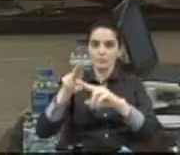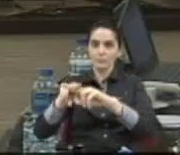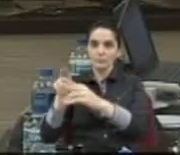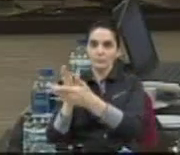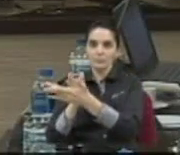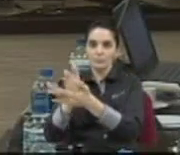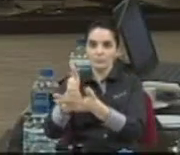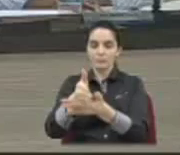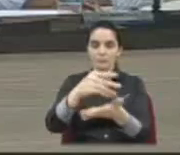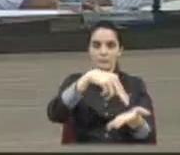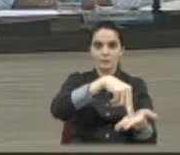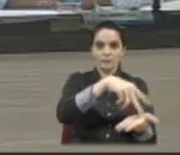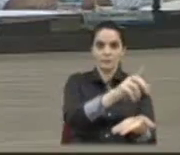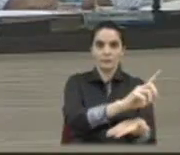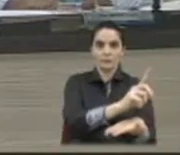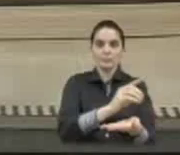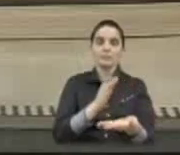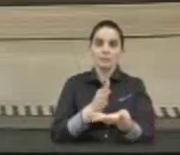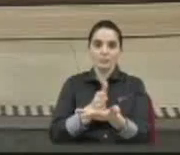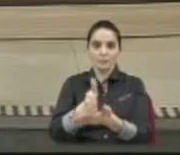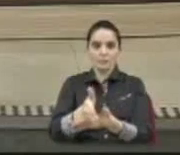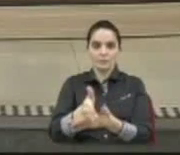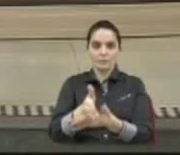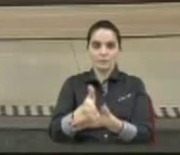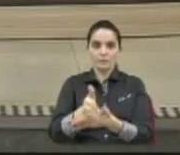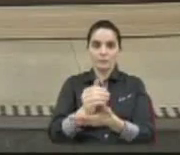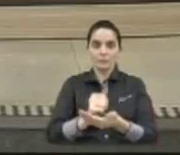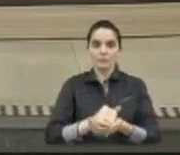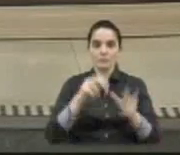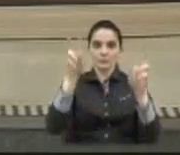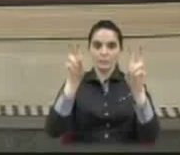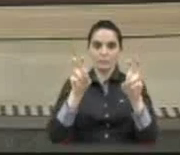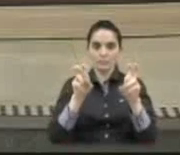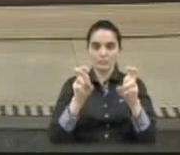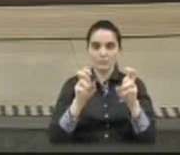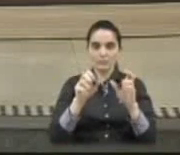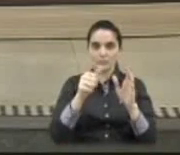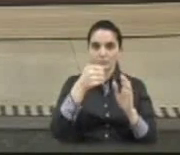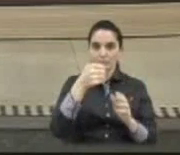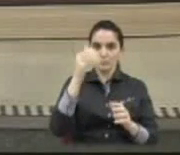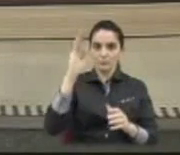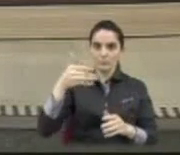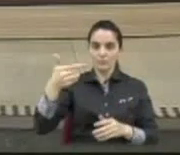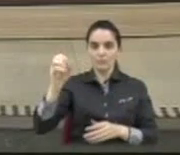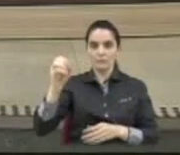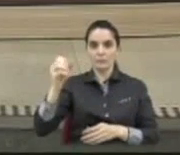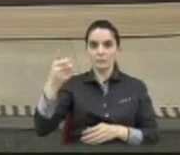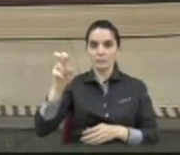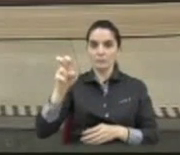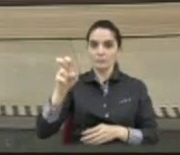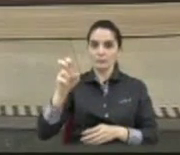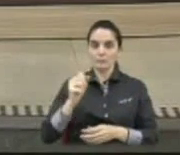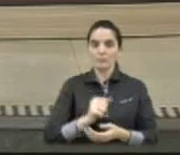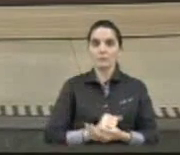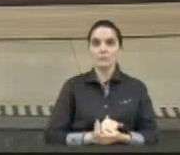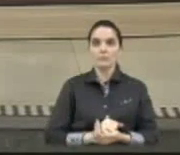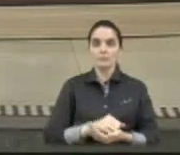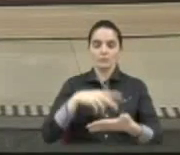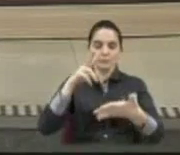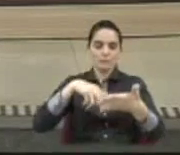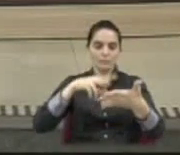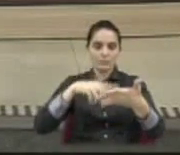sentados aprovam, os de pé rejeitos. Está aprovada a mensagem número 1/2015. Agora, a matéria a ser lida